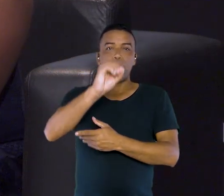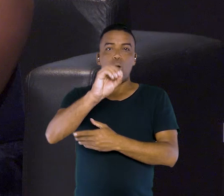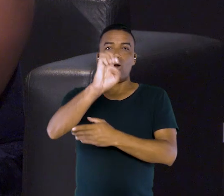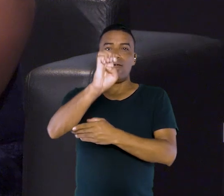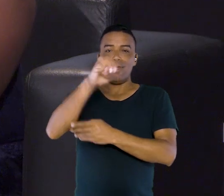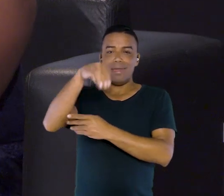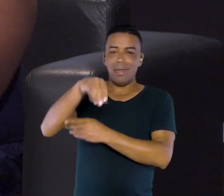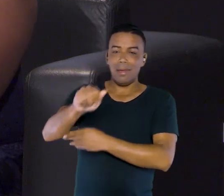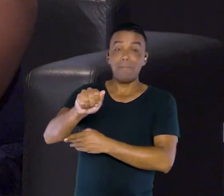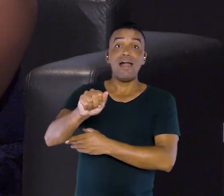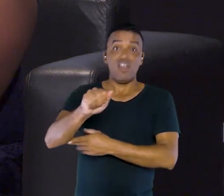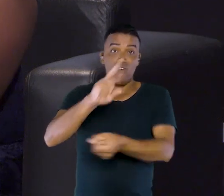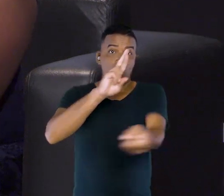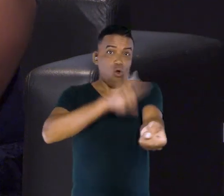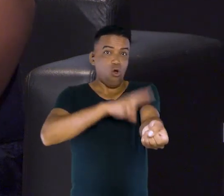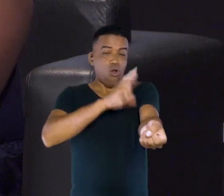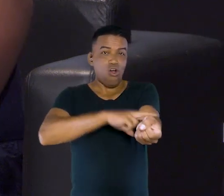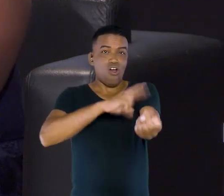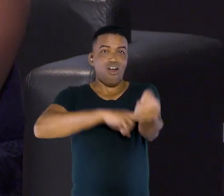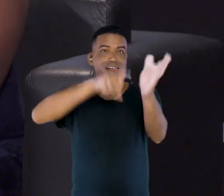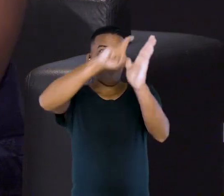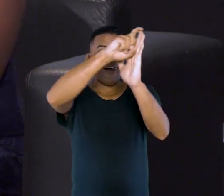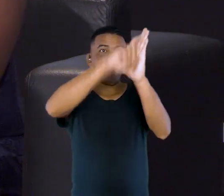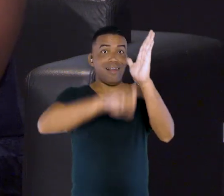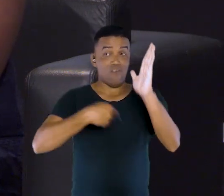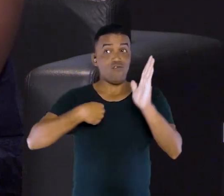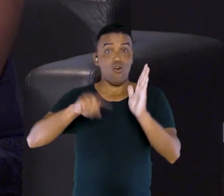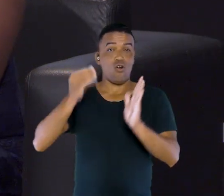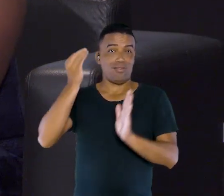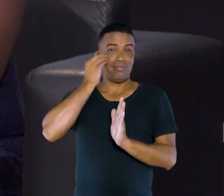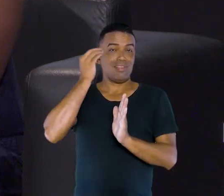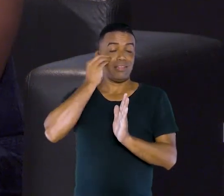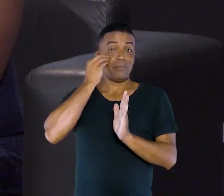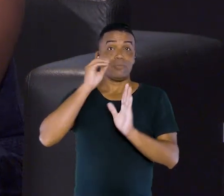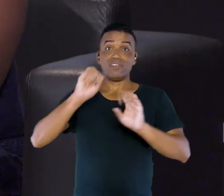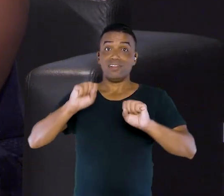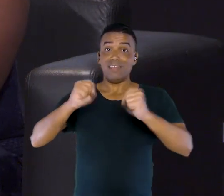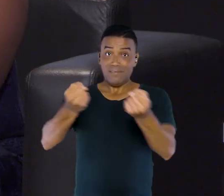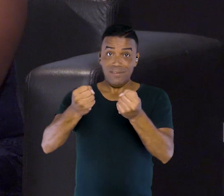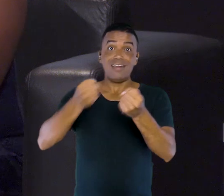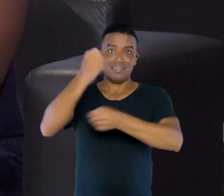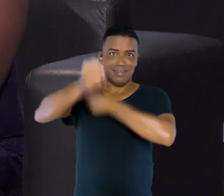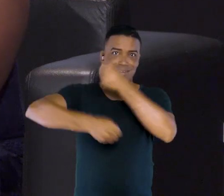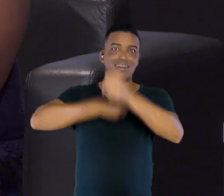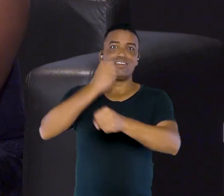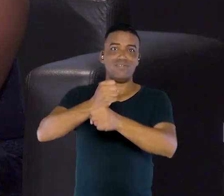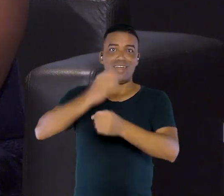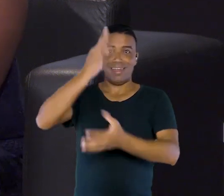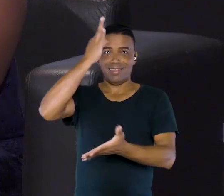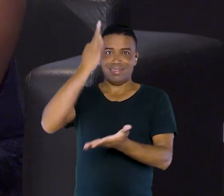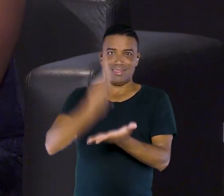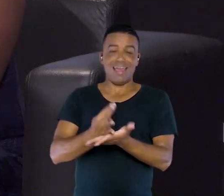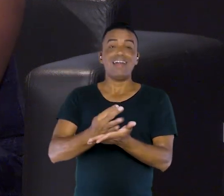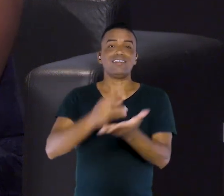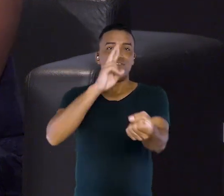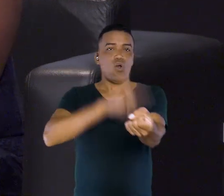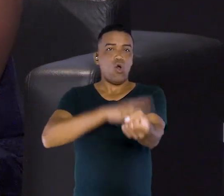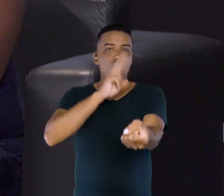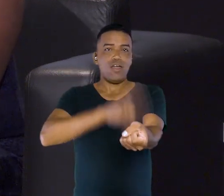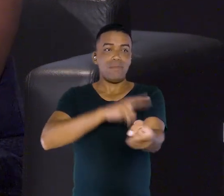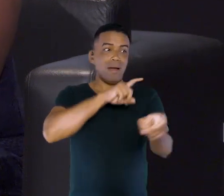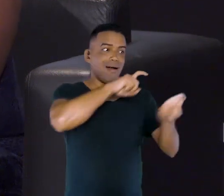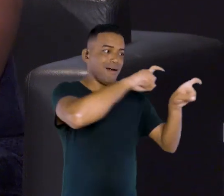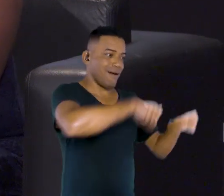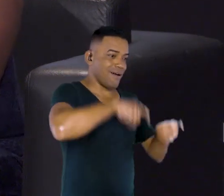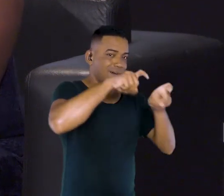a roça. Eu falei que eu vou rimar, diz eu, né, que na defesa do ano que vem eu vou rimar sobre